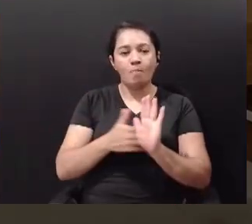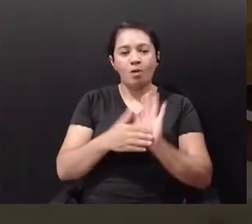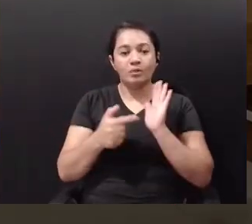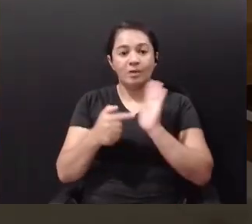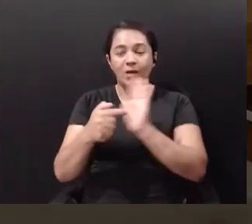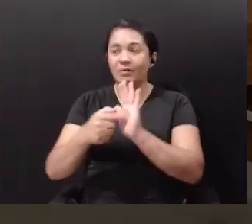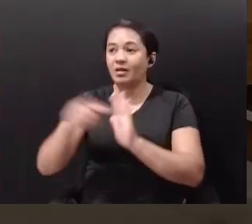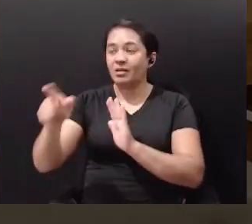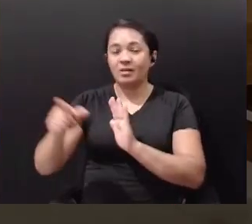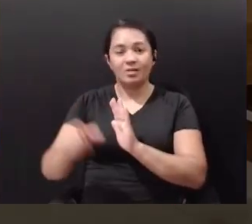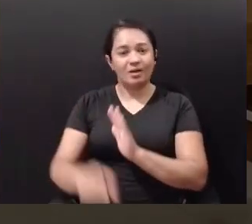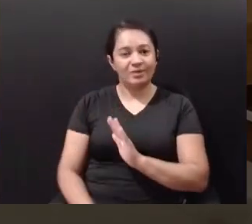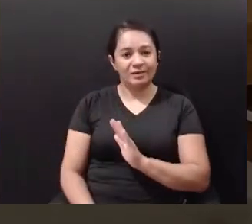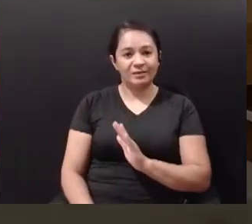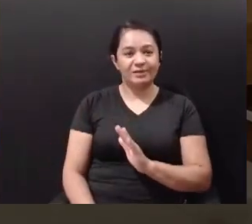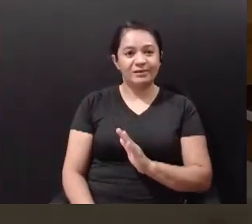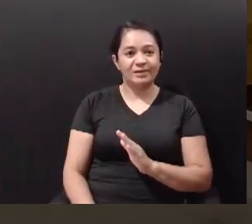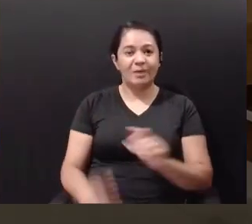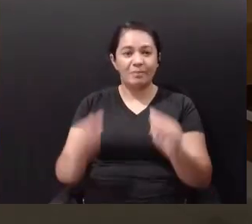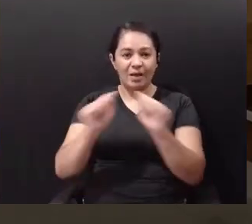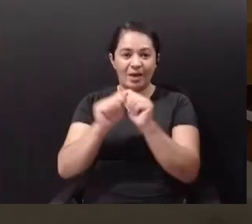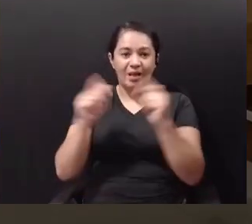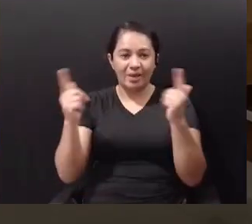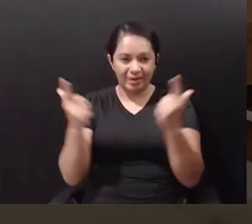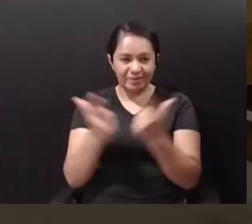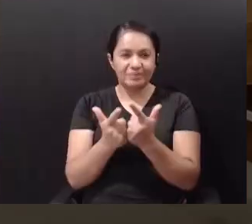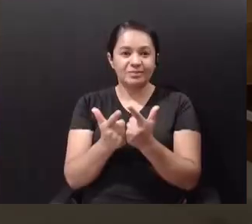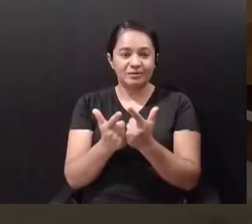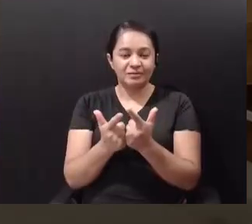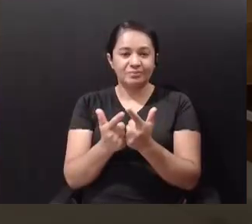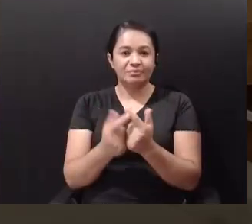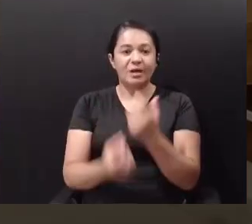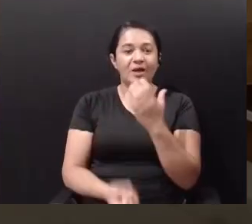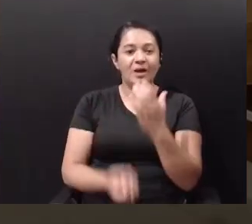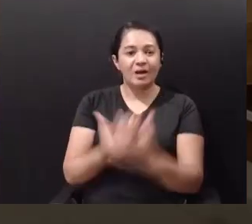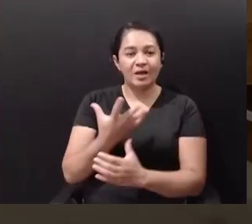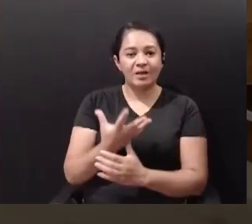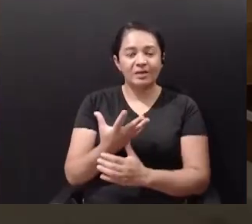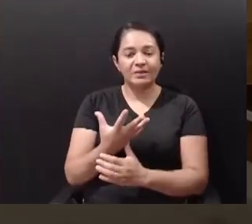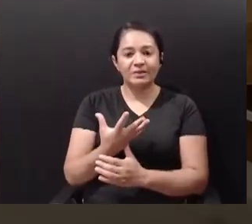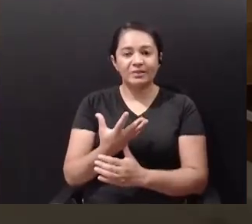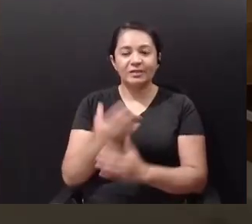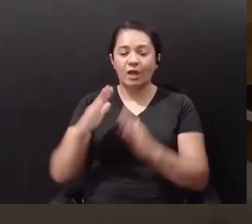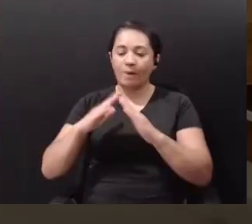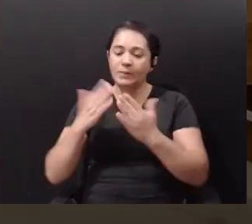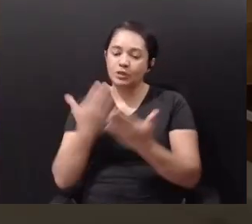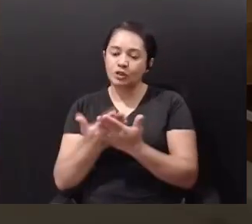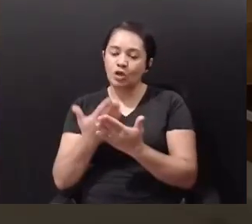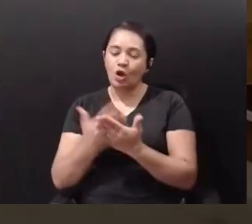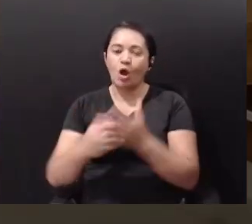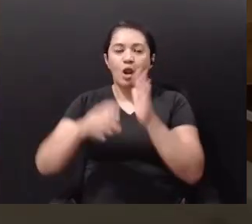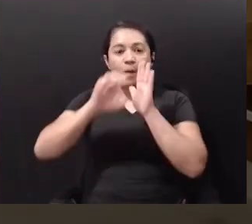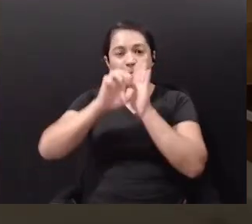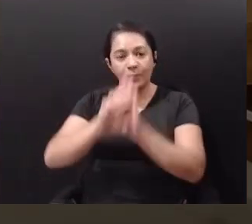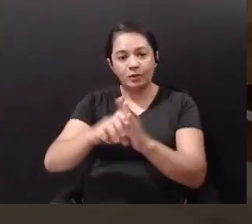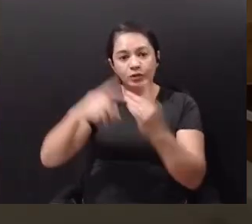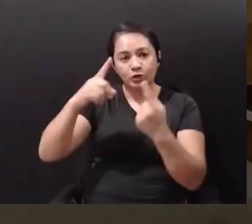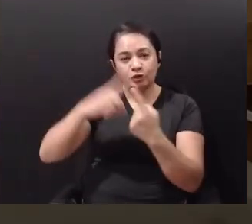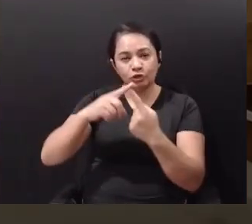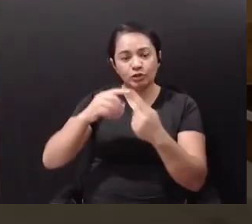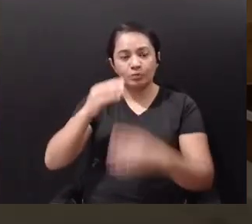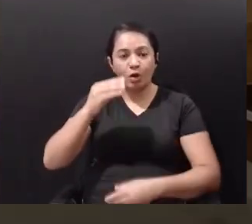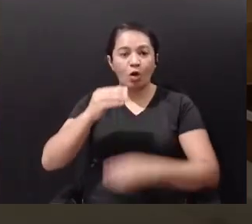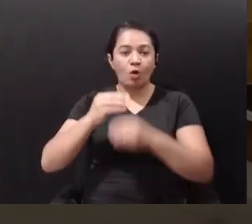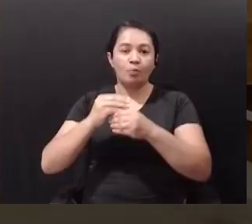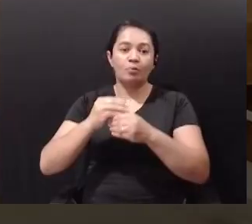de São Paulo, né? Para criar uma escola modelo, para criar uma escola complementar, que seria uma escola